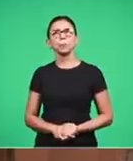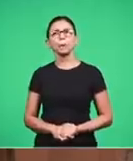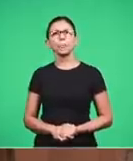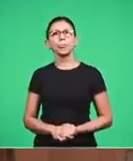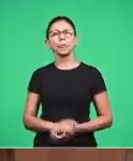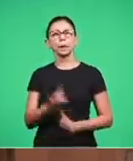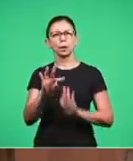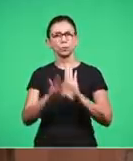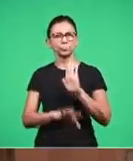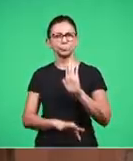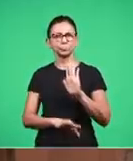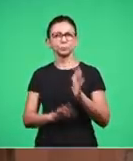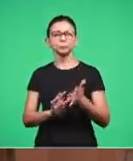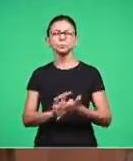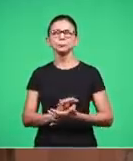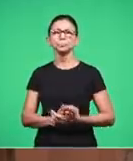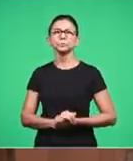assim: